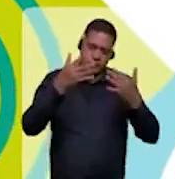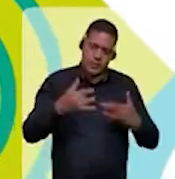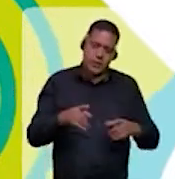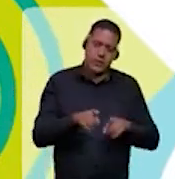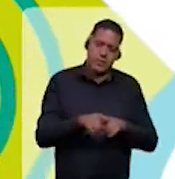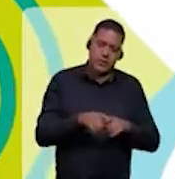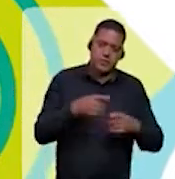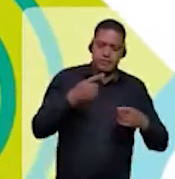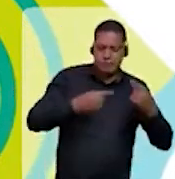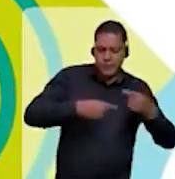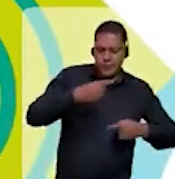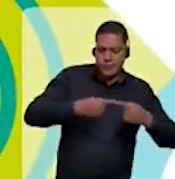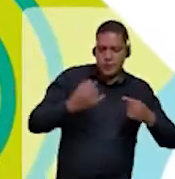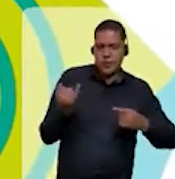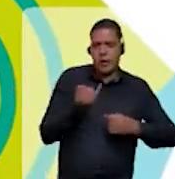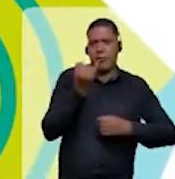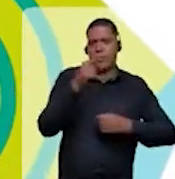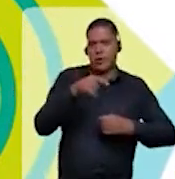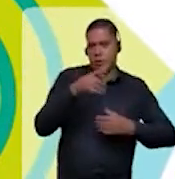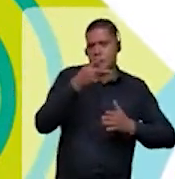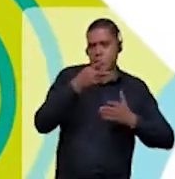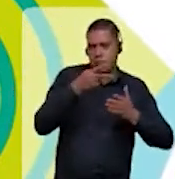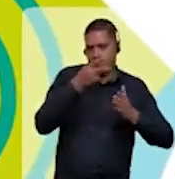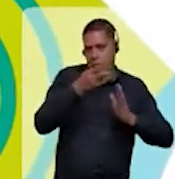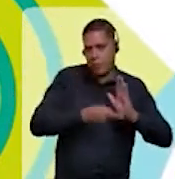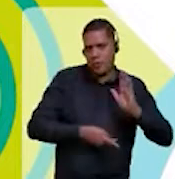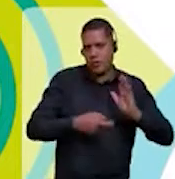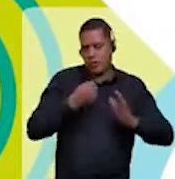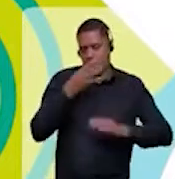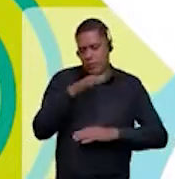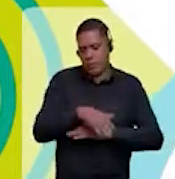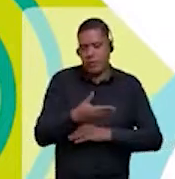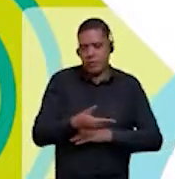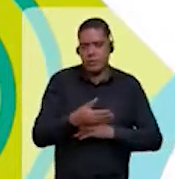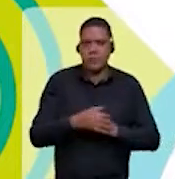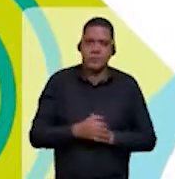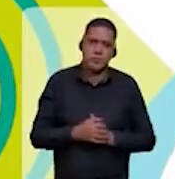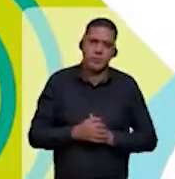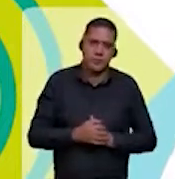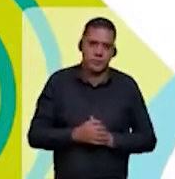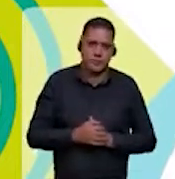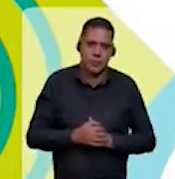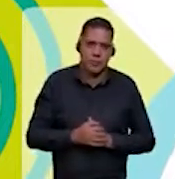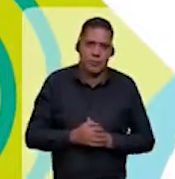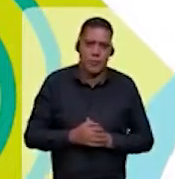também da importância desse projeto para a gente boa tarde Alexandre